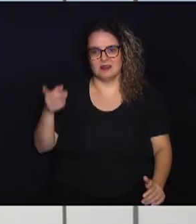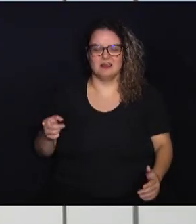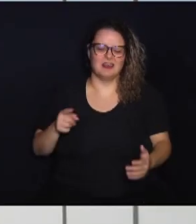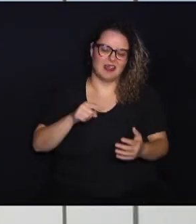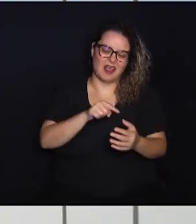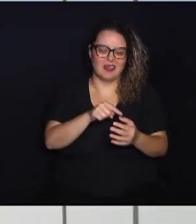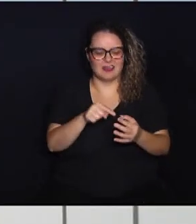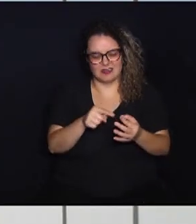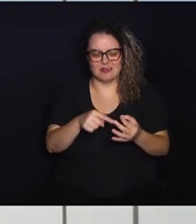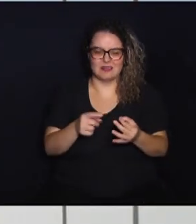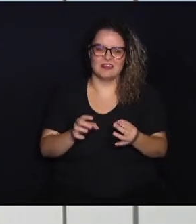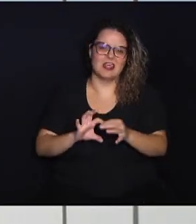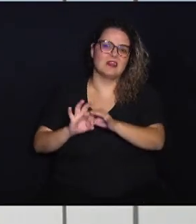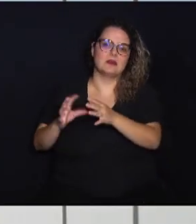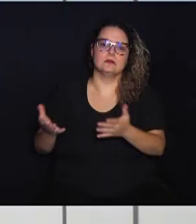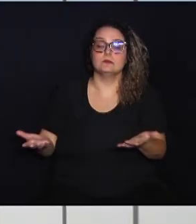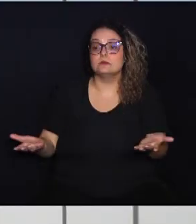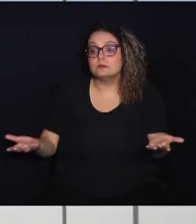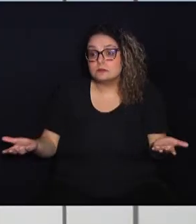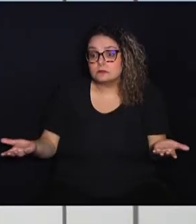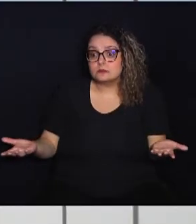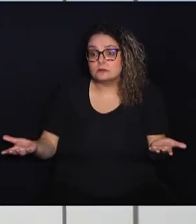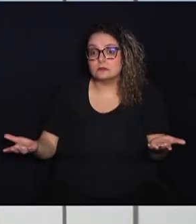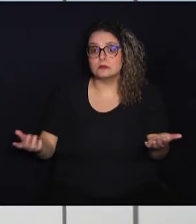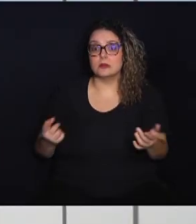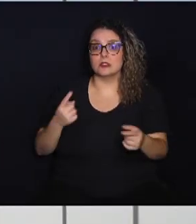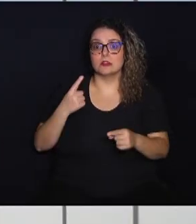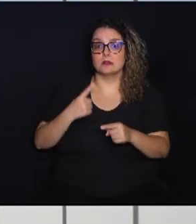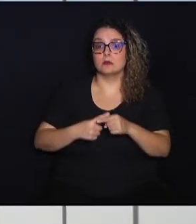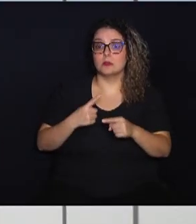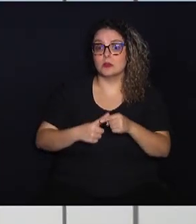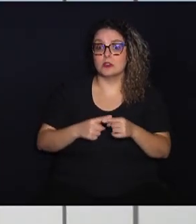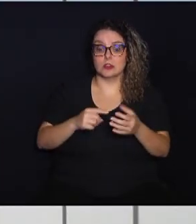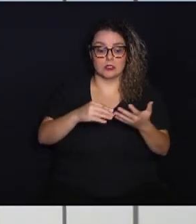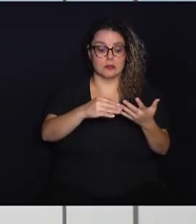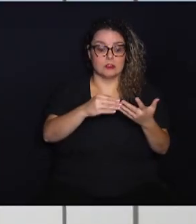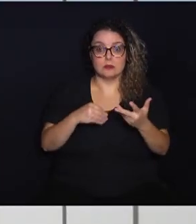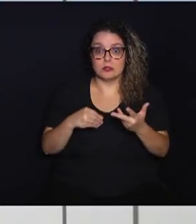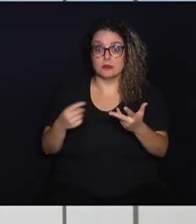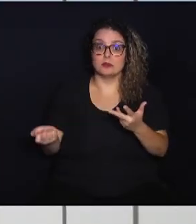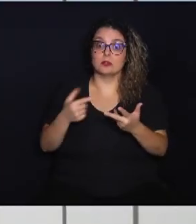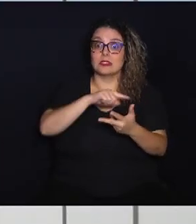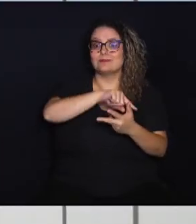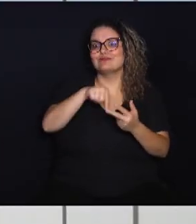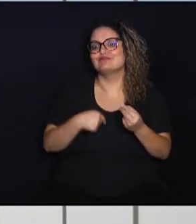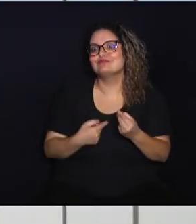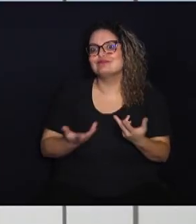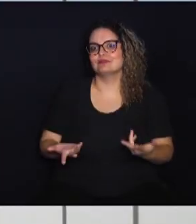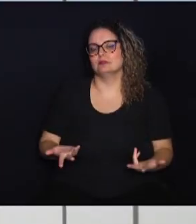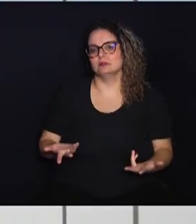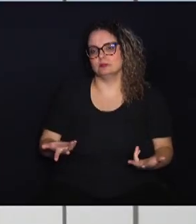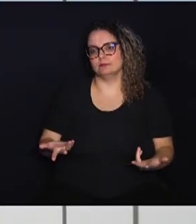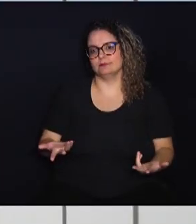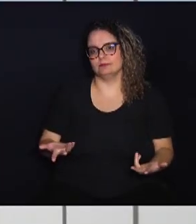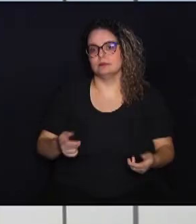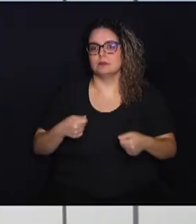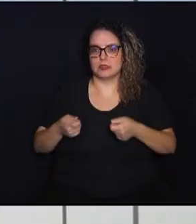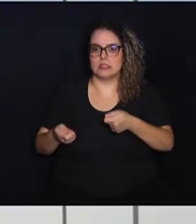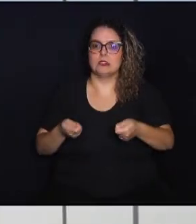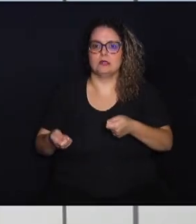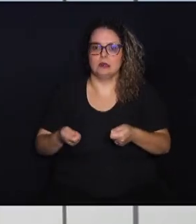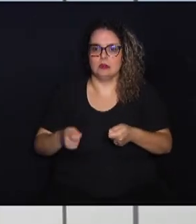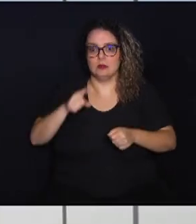isso, eu vou te devolver. Então por que já não tirou só 2 coisas em vez de 5? Então, você precisa também tomar